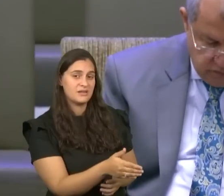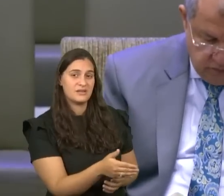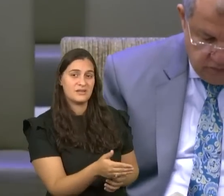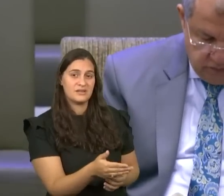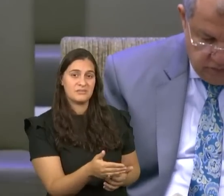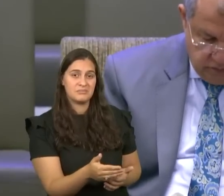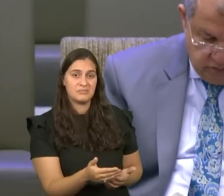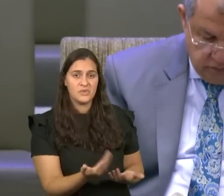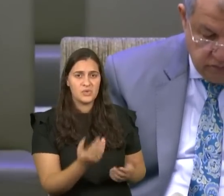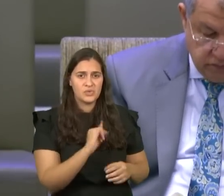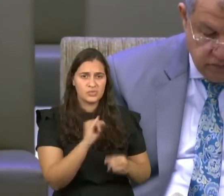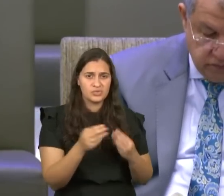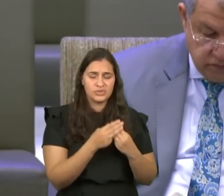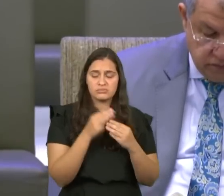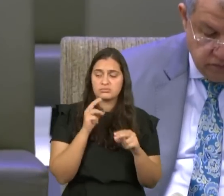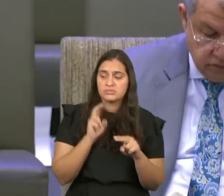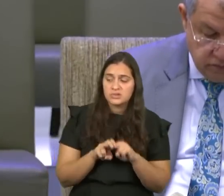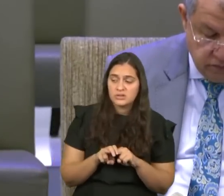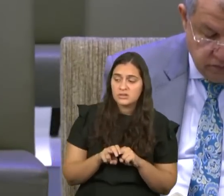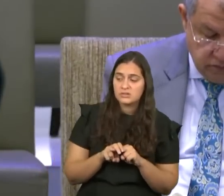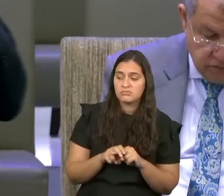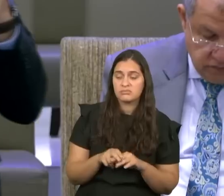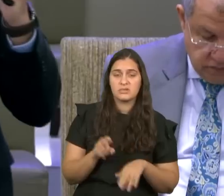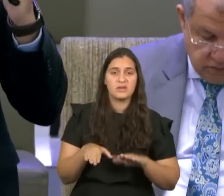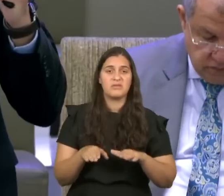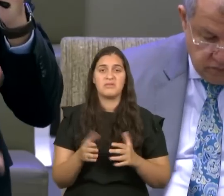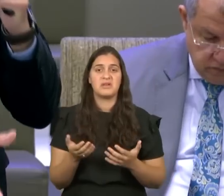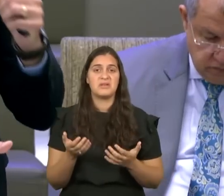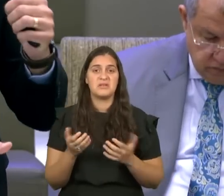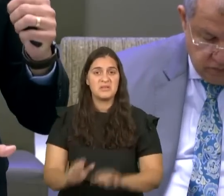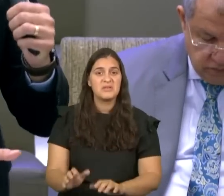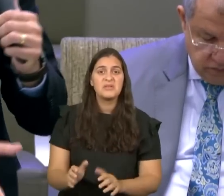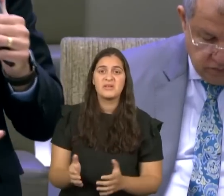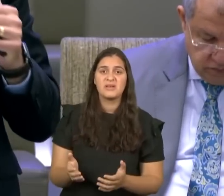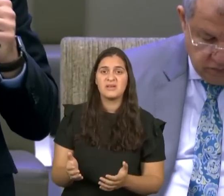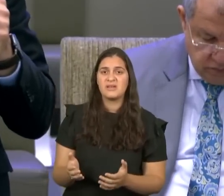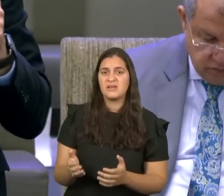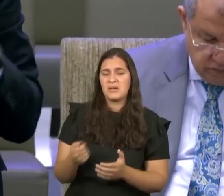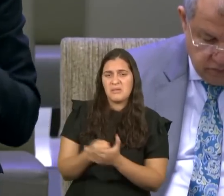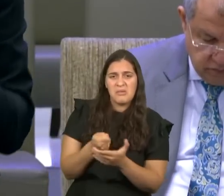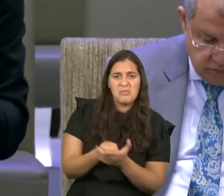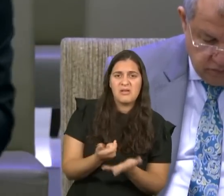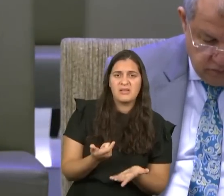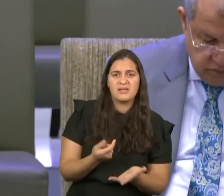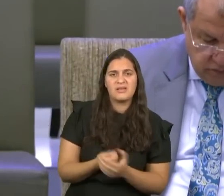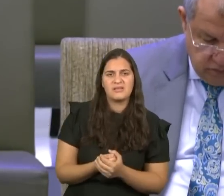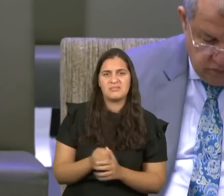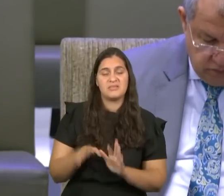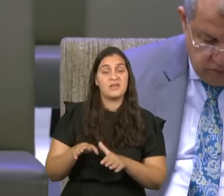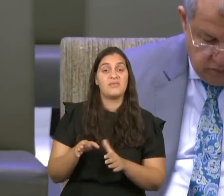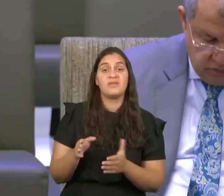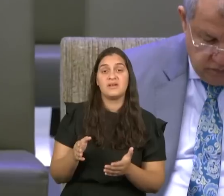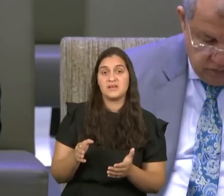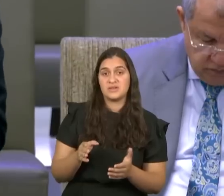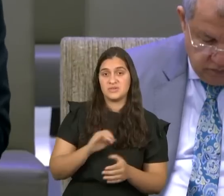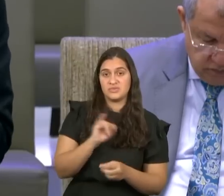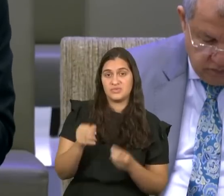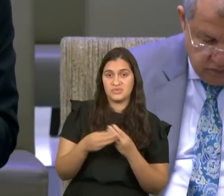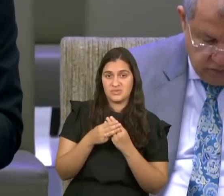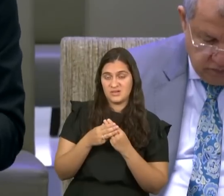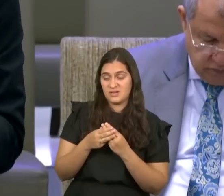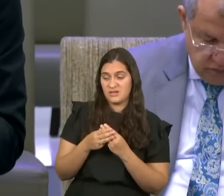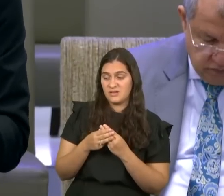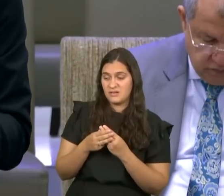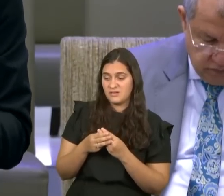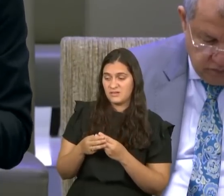sentado e talvez ele não quisesse ser importunado e ele fizesse alguma coisa para que